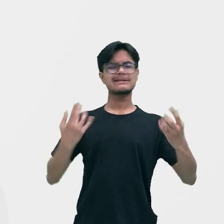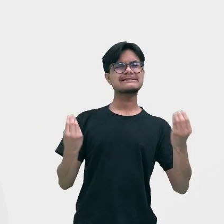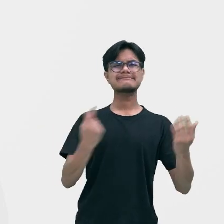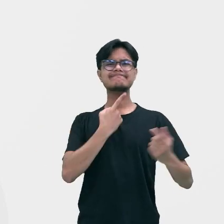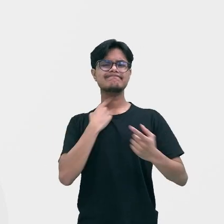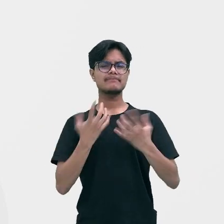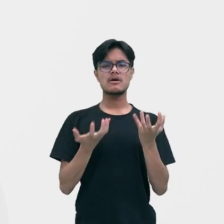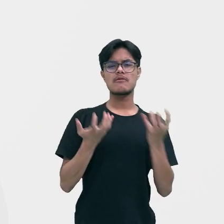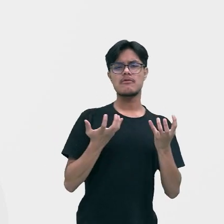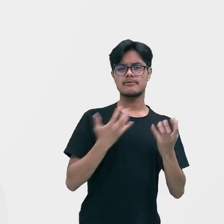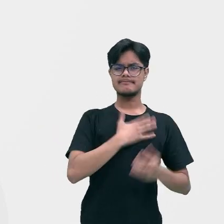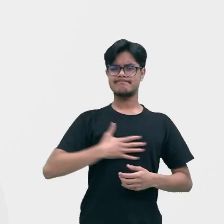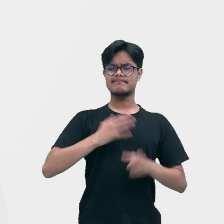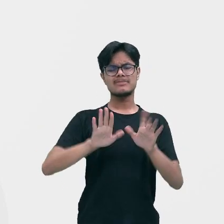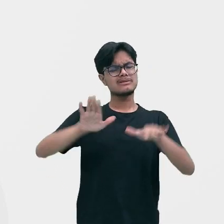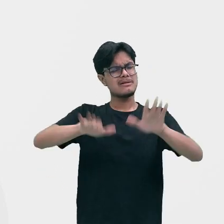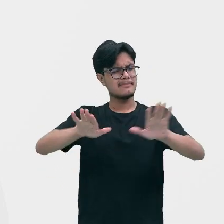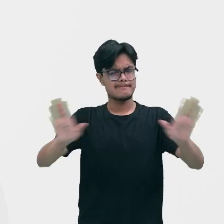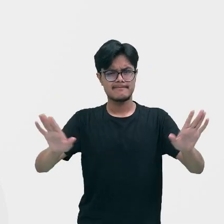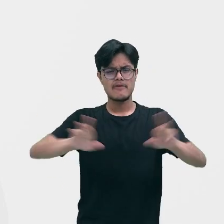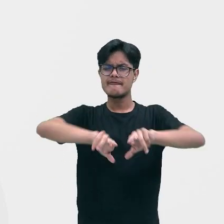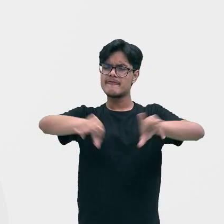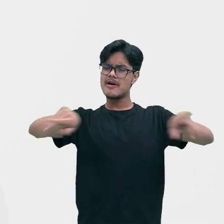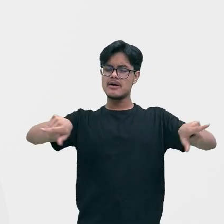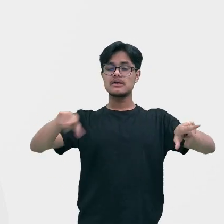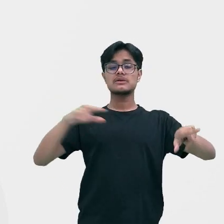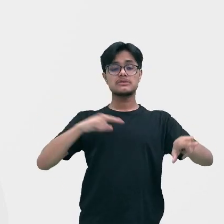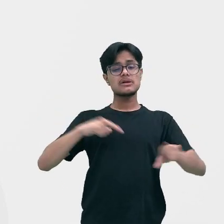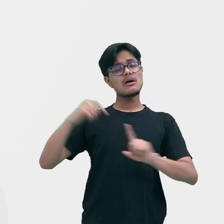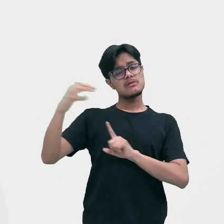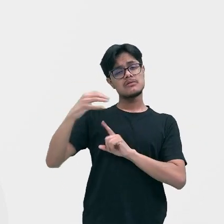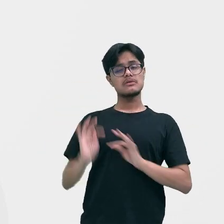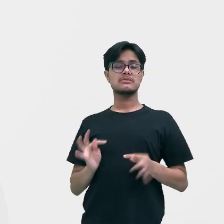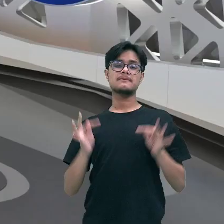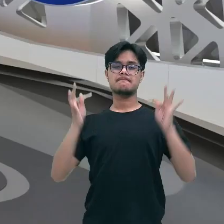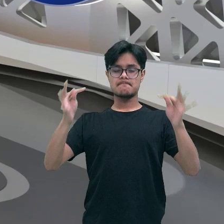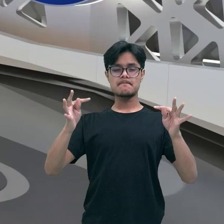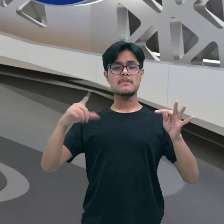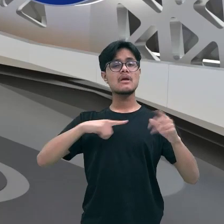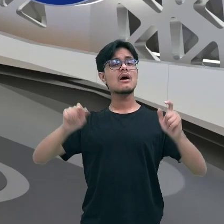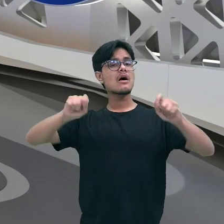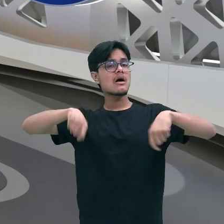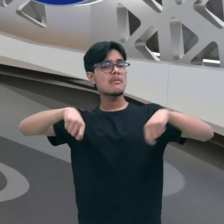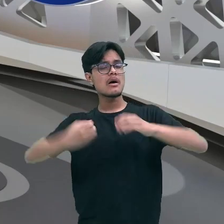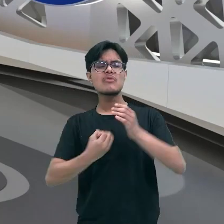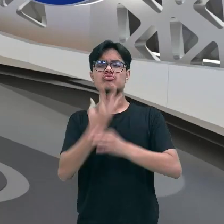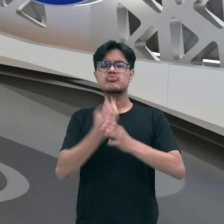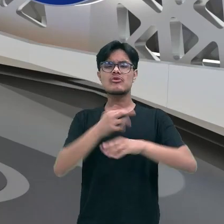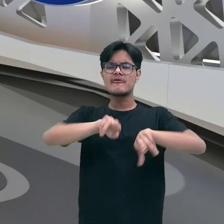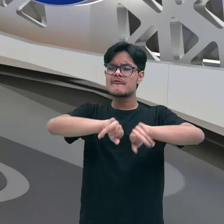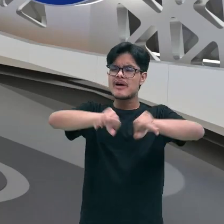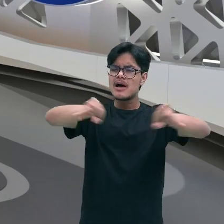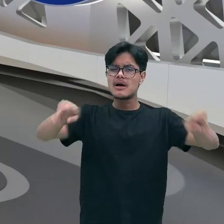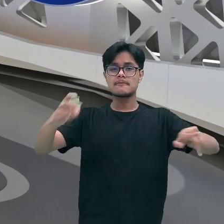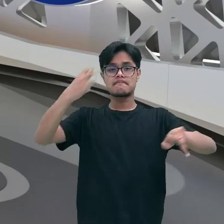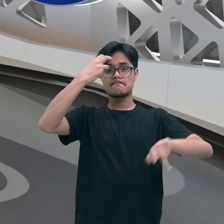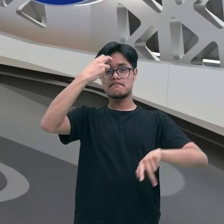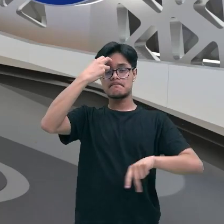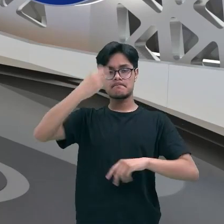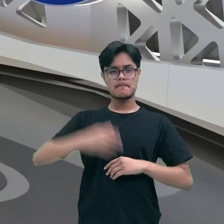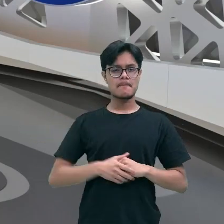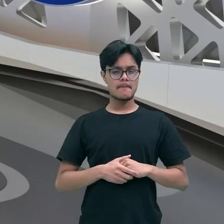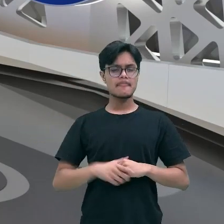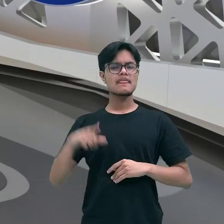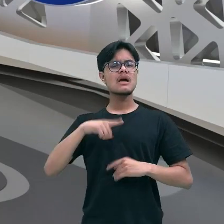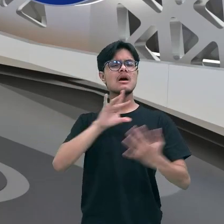transformações possam ter. Então, realmente, esse acesso à tecnologia tem possibilitado o contato com diferentes culturas